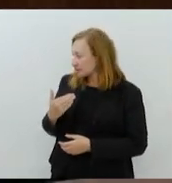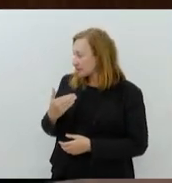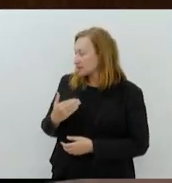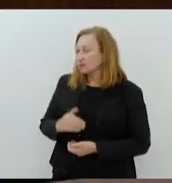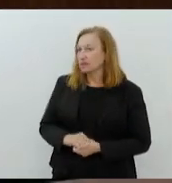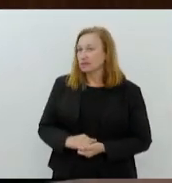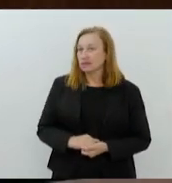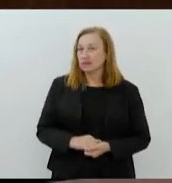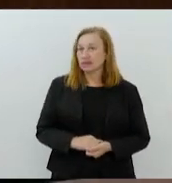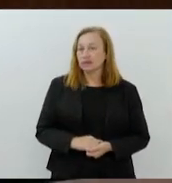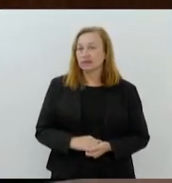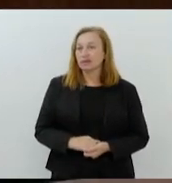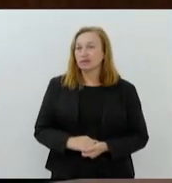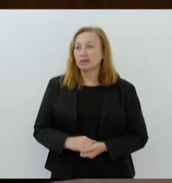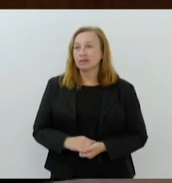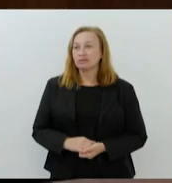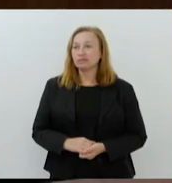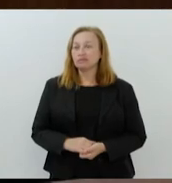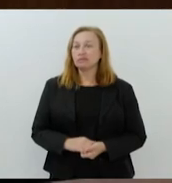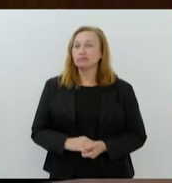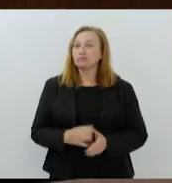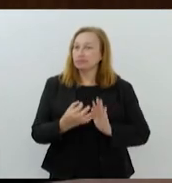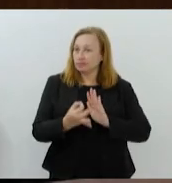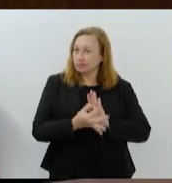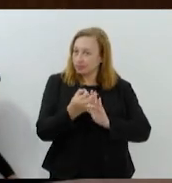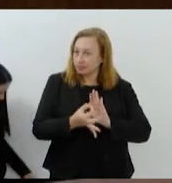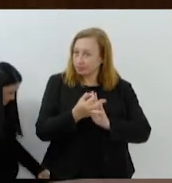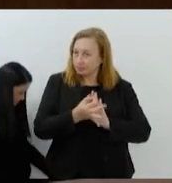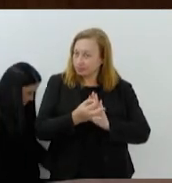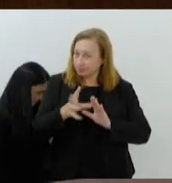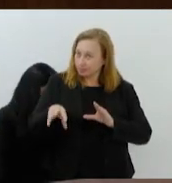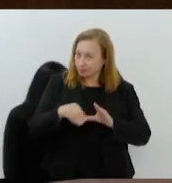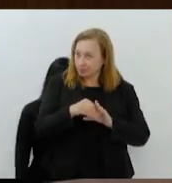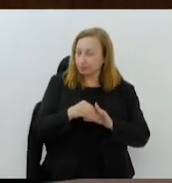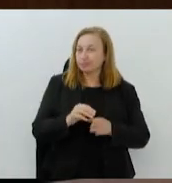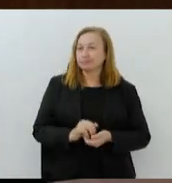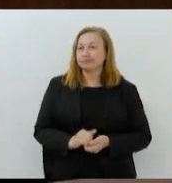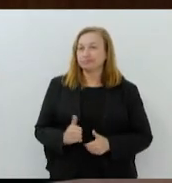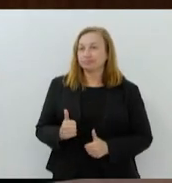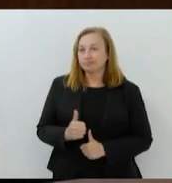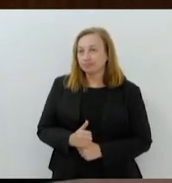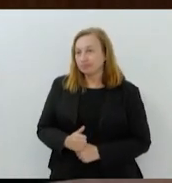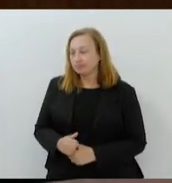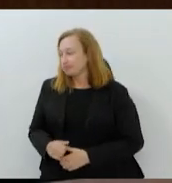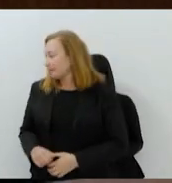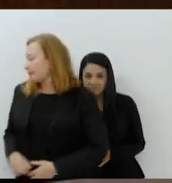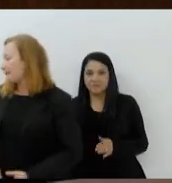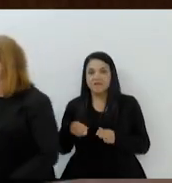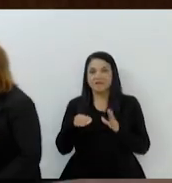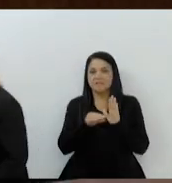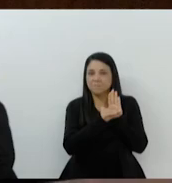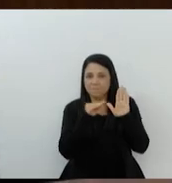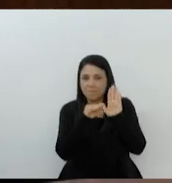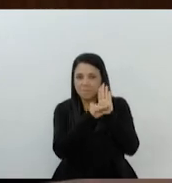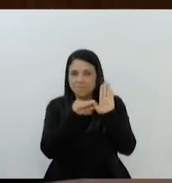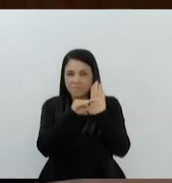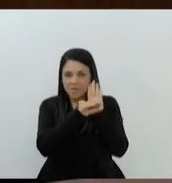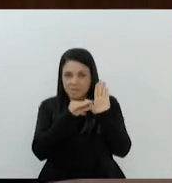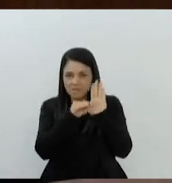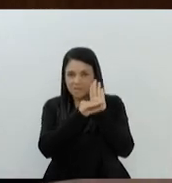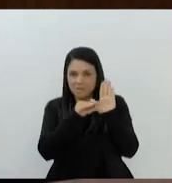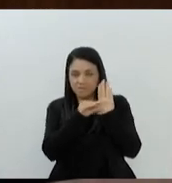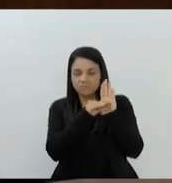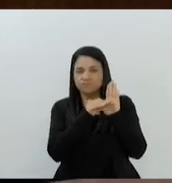fosse colocado no parecer, fosse, ao dar esse parecer, considerasse essas emendas aqui